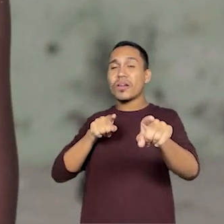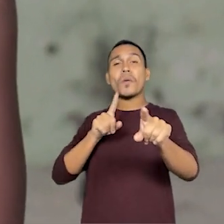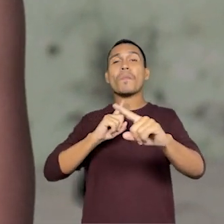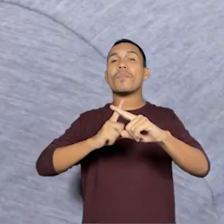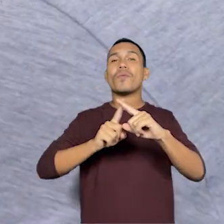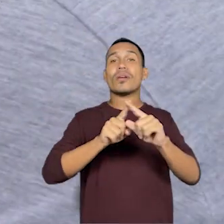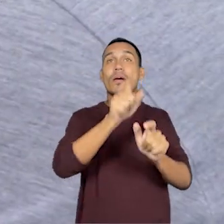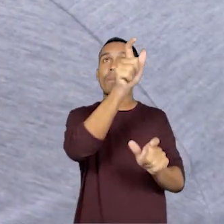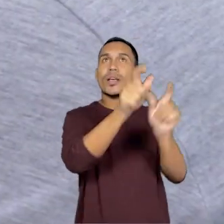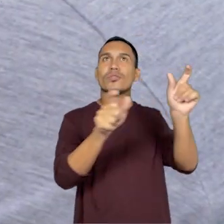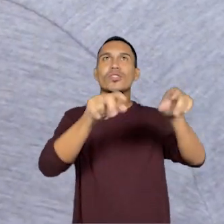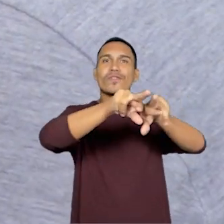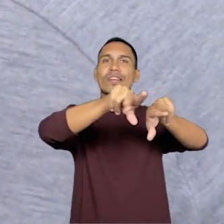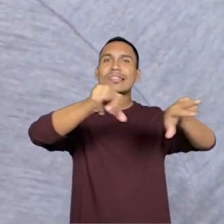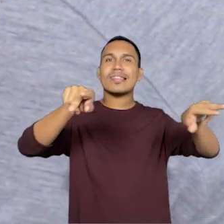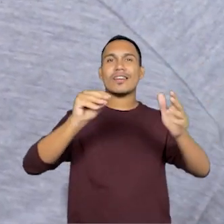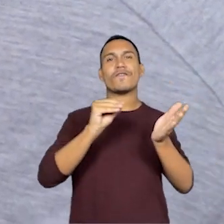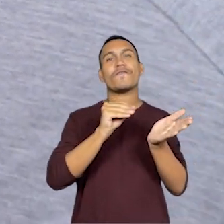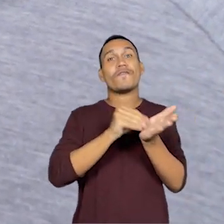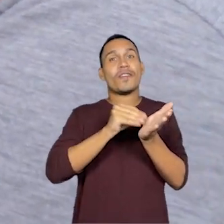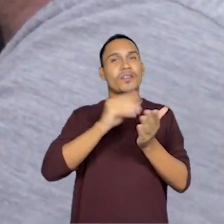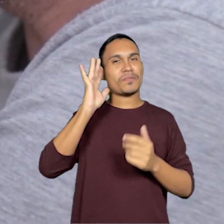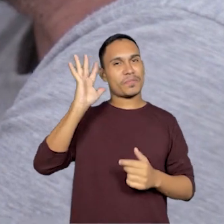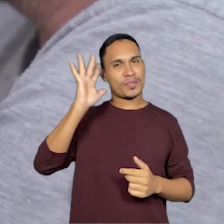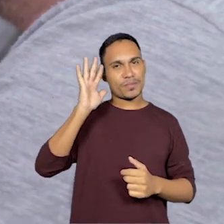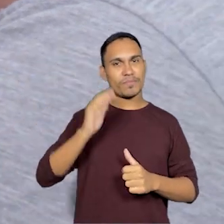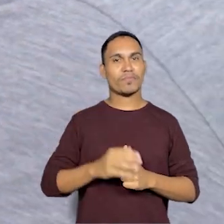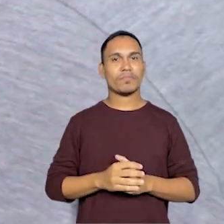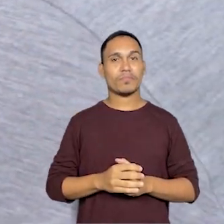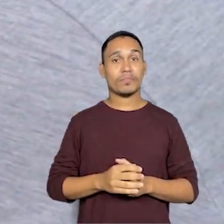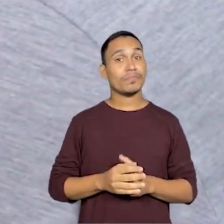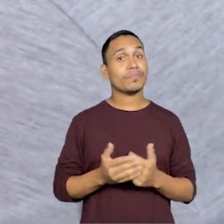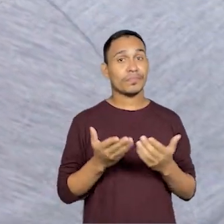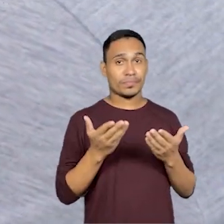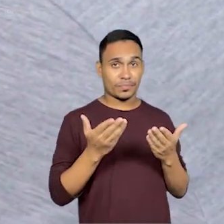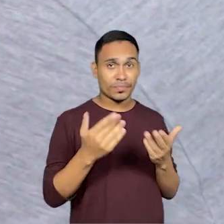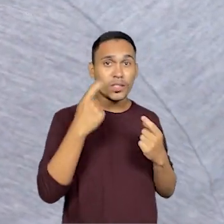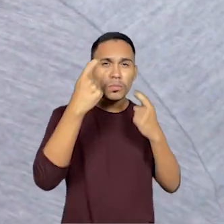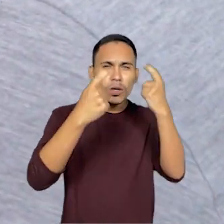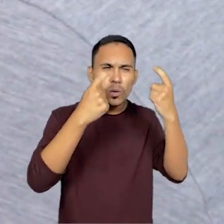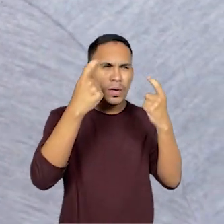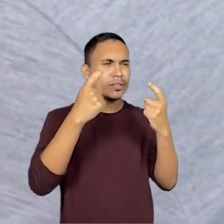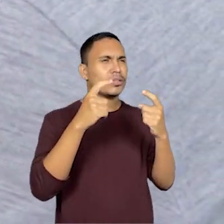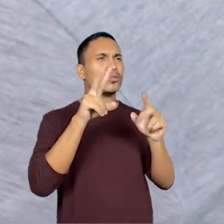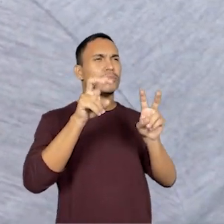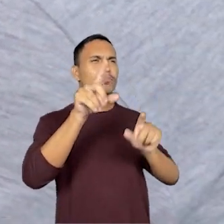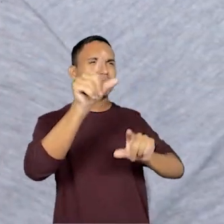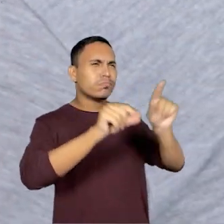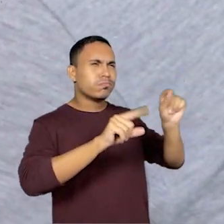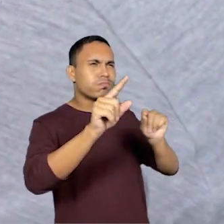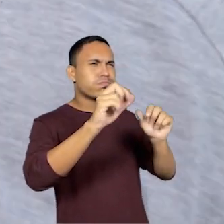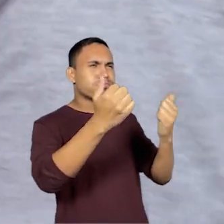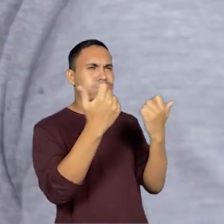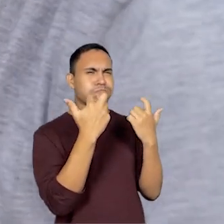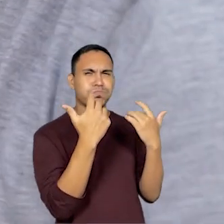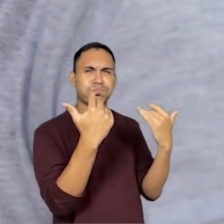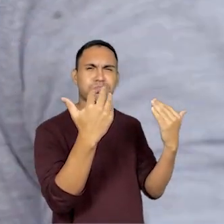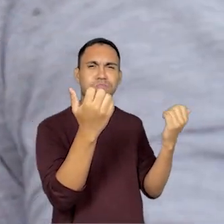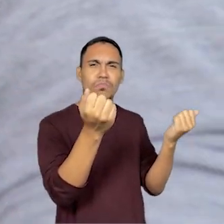encontrar ali. A gente, essa preocupação com formação de plateia, para a gente sempre foi muito presente. Porque, sim, repito, a gente